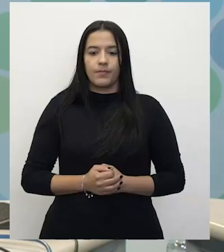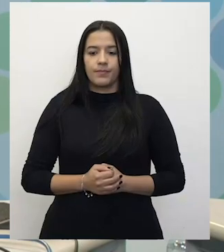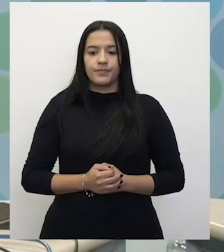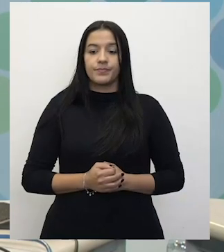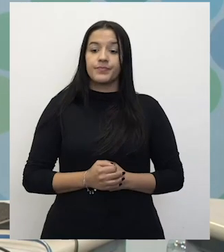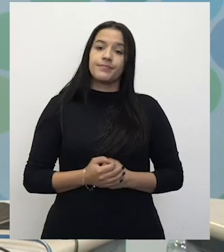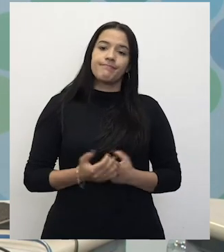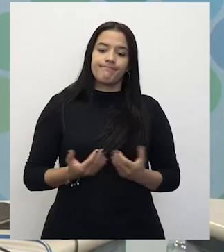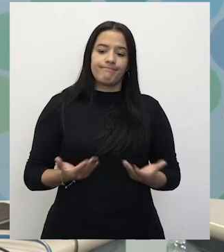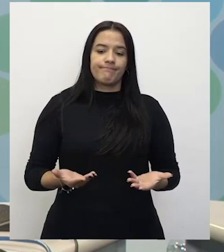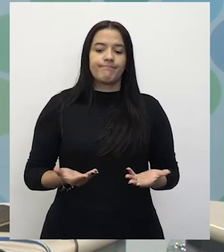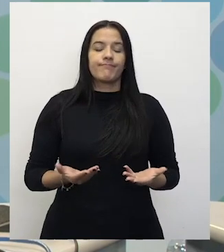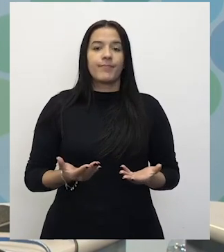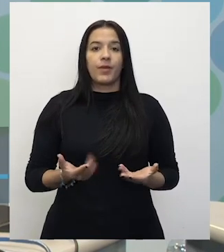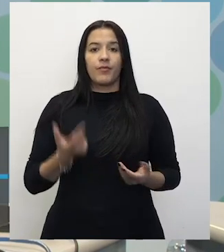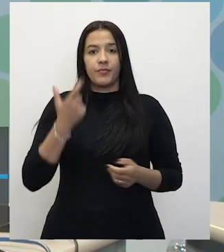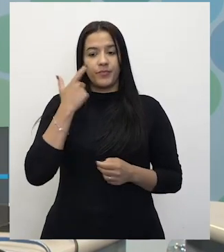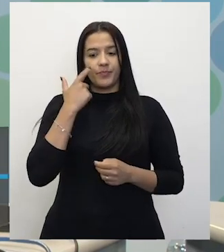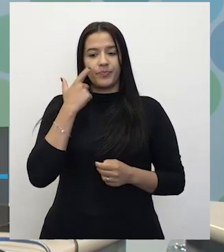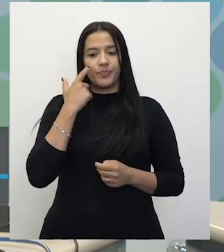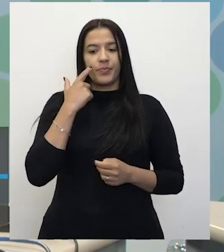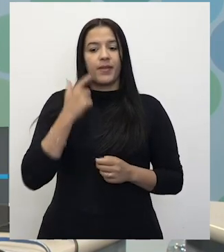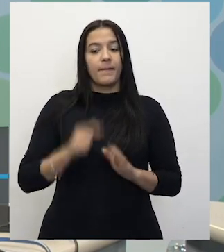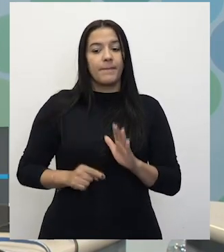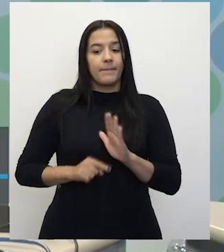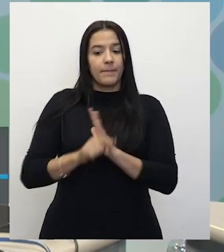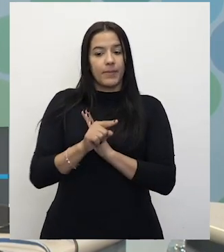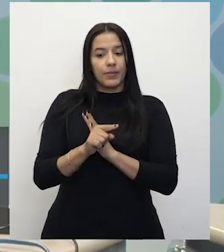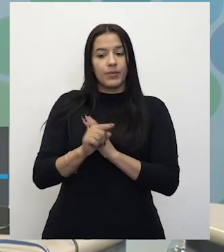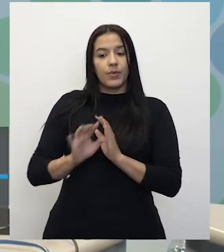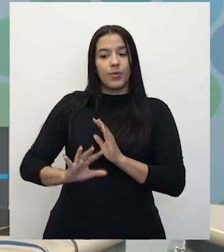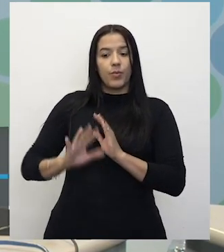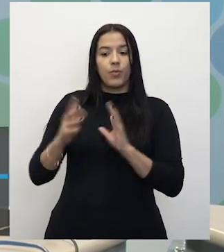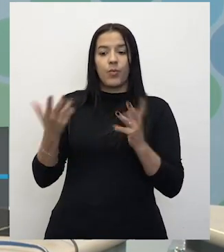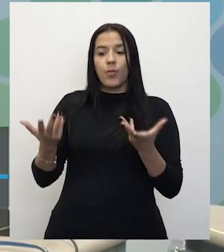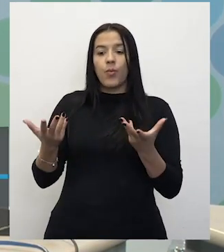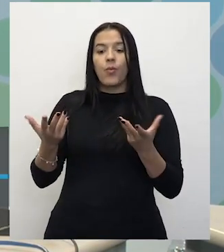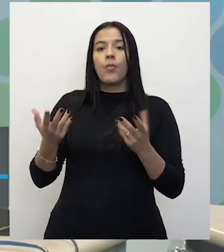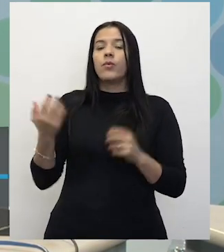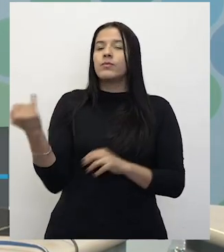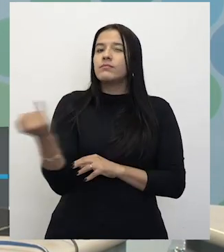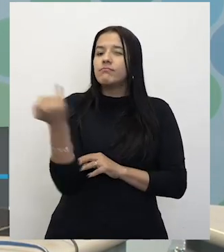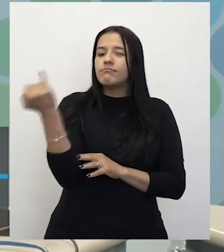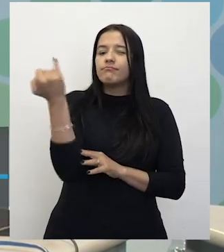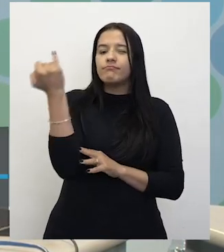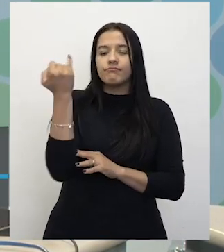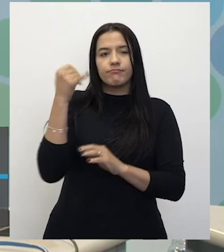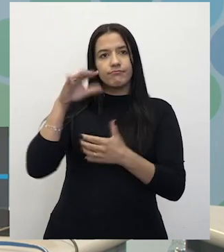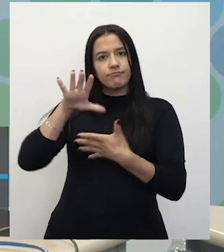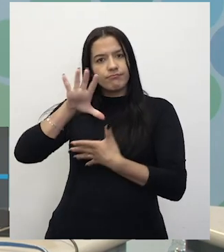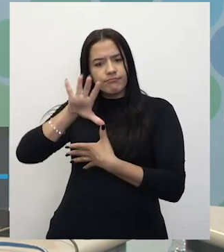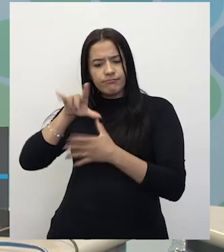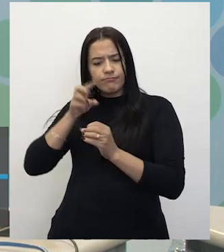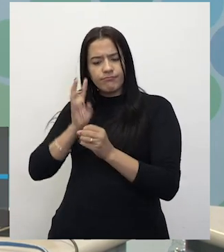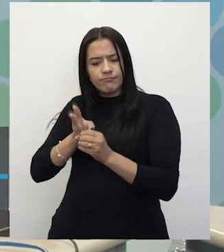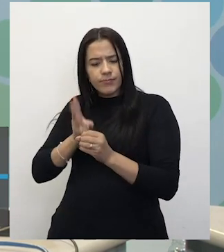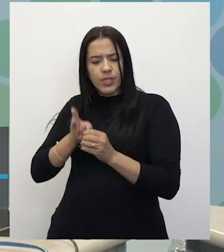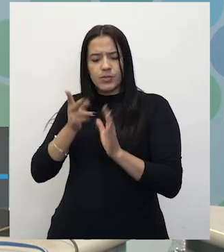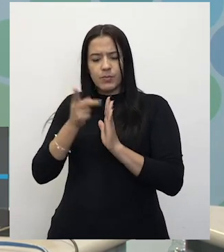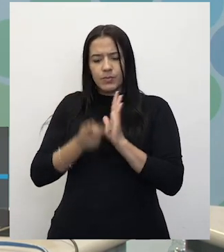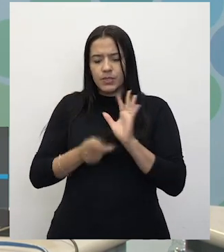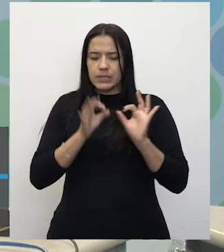Então, vamos dar uma olhada na pergunta, né? Qual a importância de mapear os indicadores para avaliar se o plano está na direção